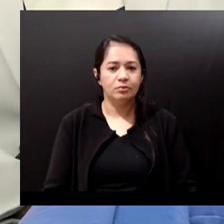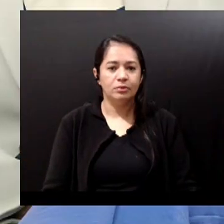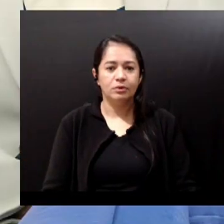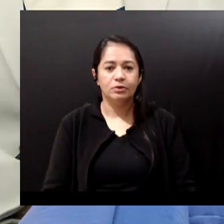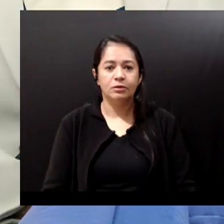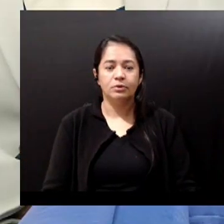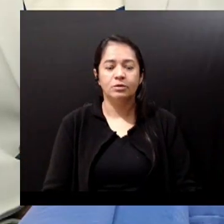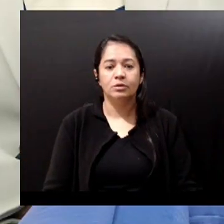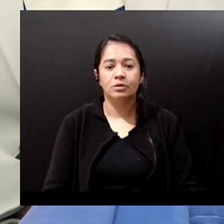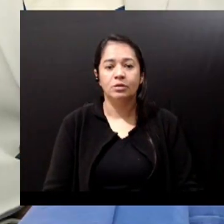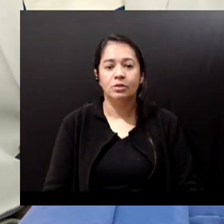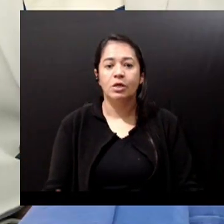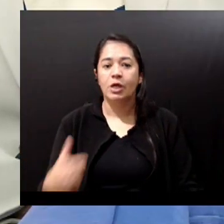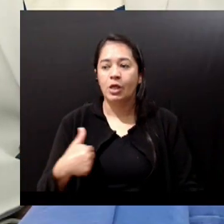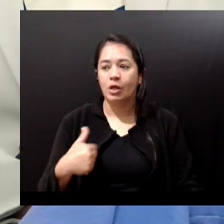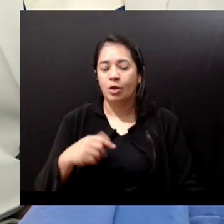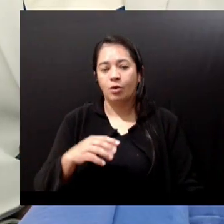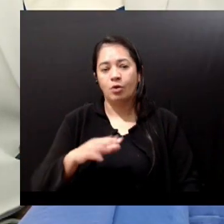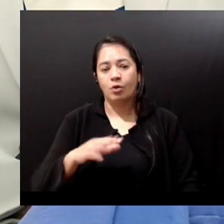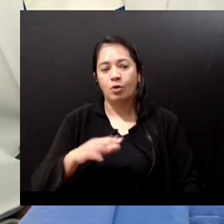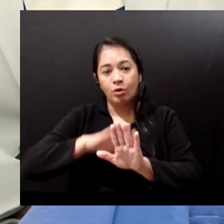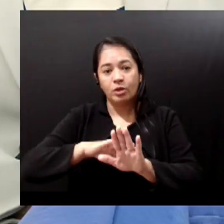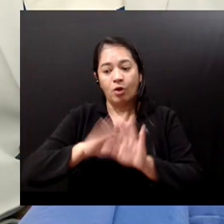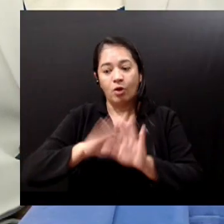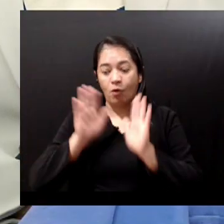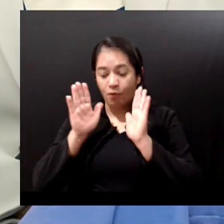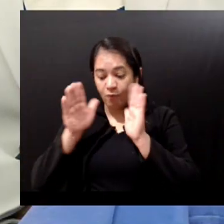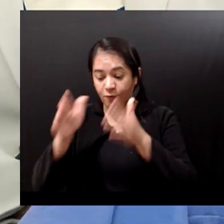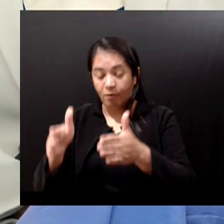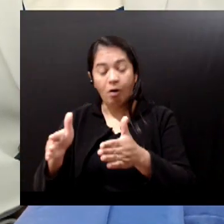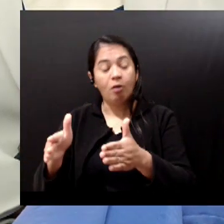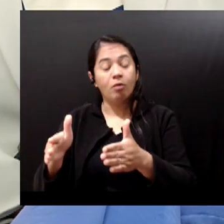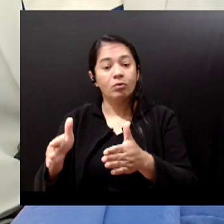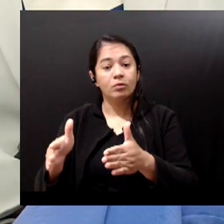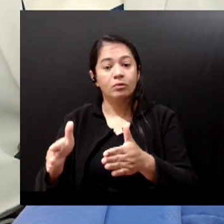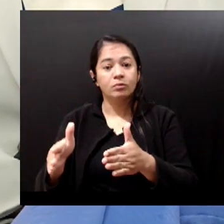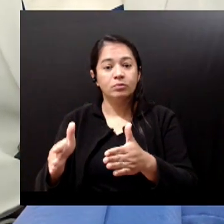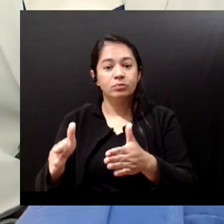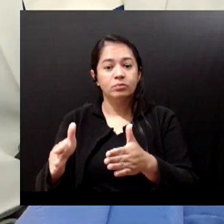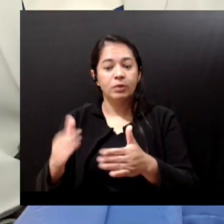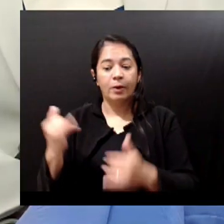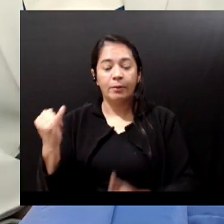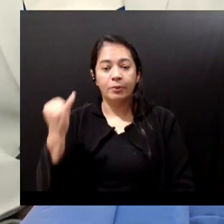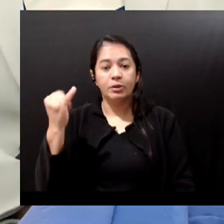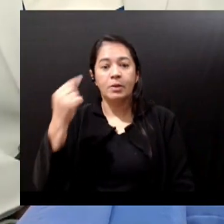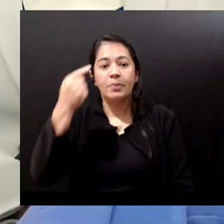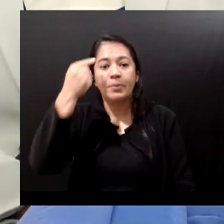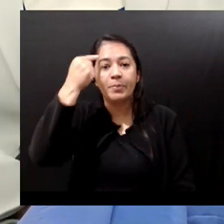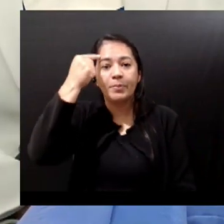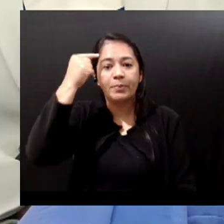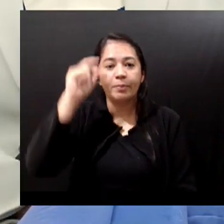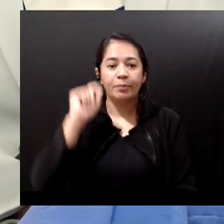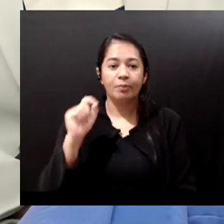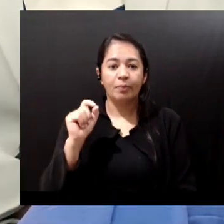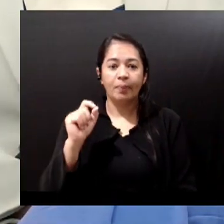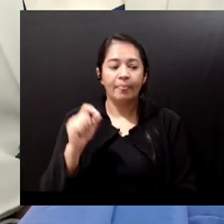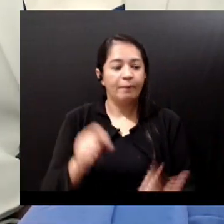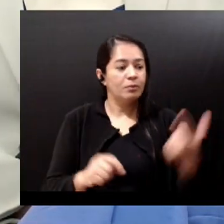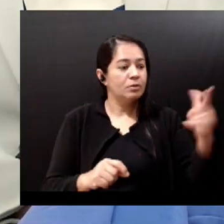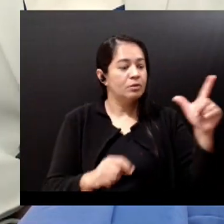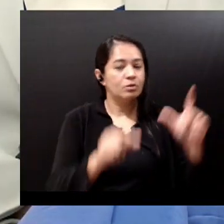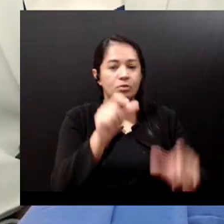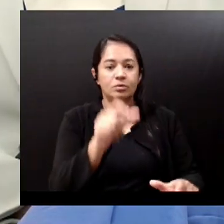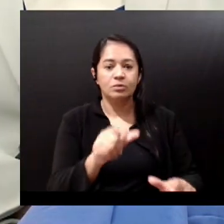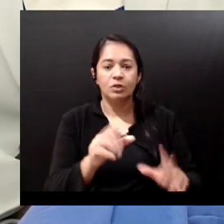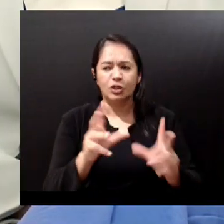pressuposto de que a concentração, o foco, né, e pensar nos outros colegas. Será que todo mundo quer ouvir